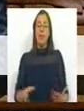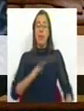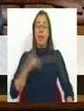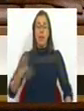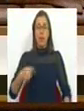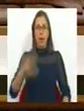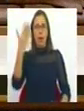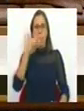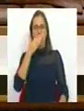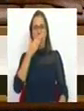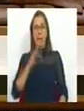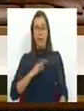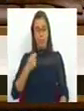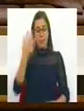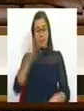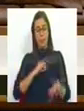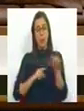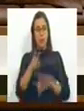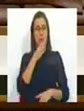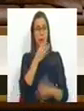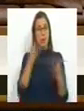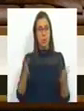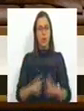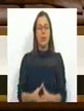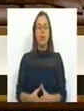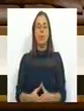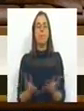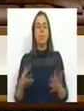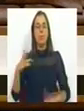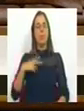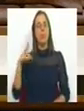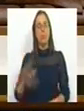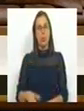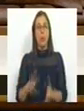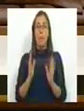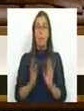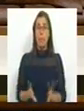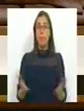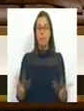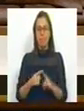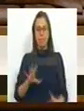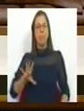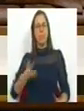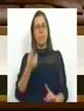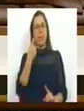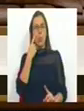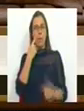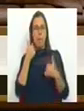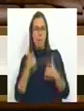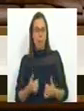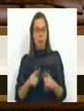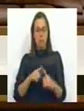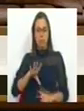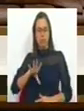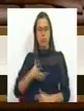Senhor Presidente, senhoras e senhores deputados, Portugal terá de ser um país que se conheça,